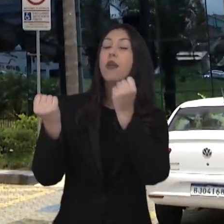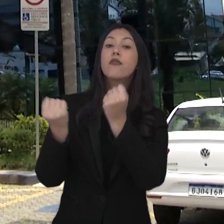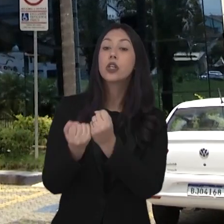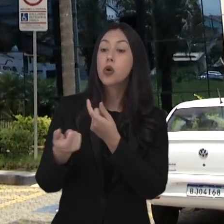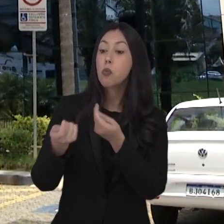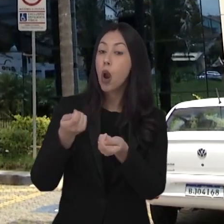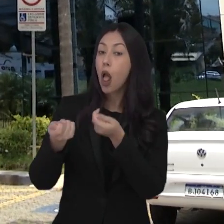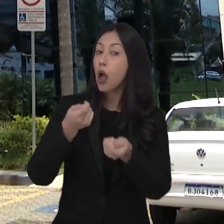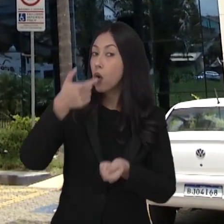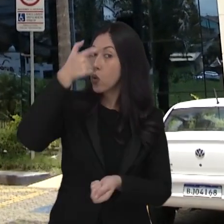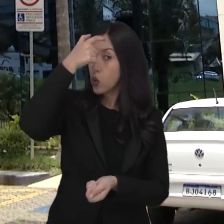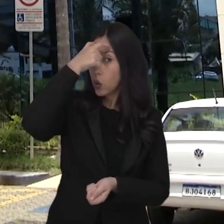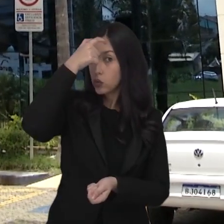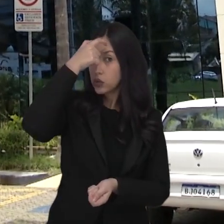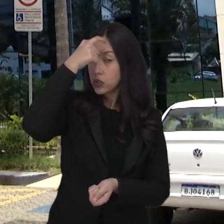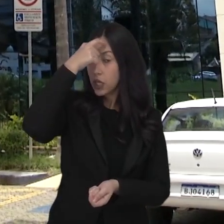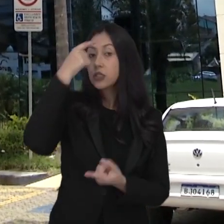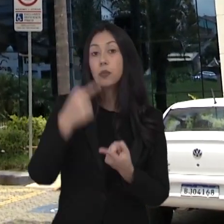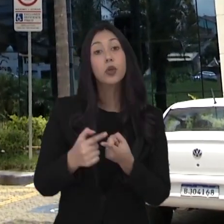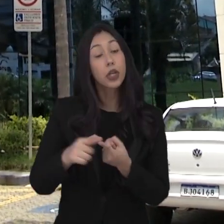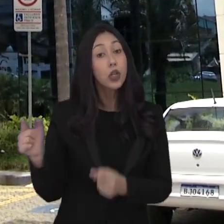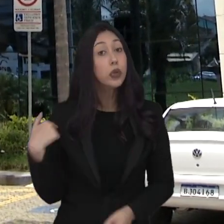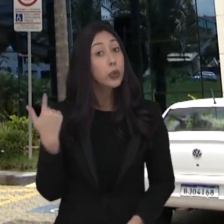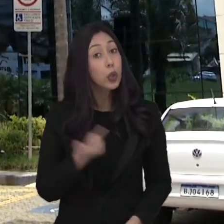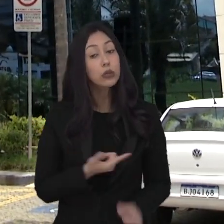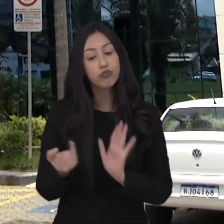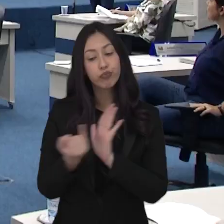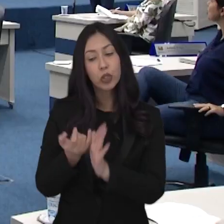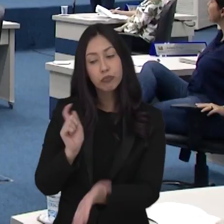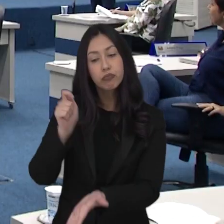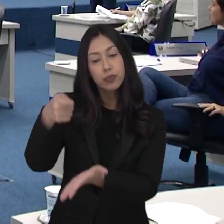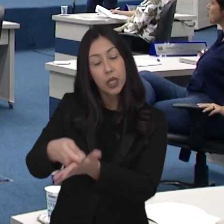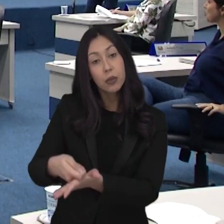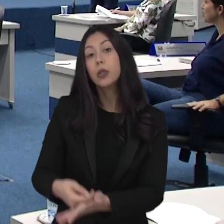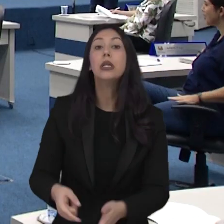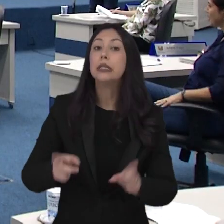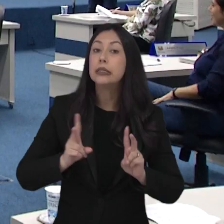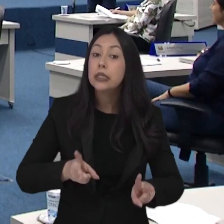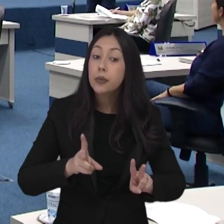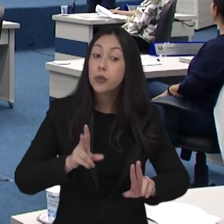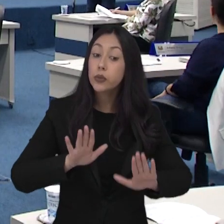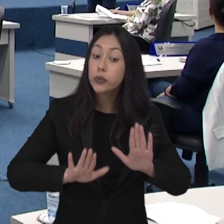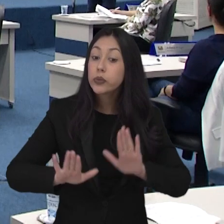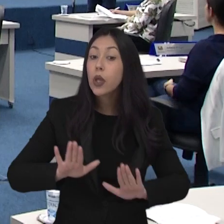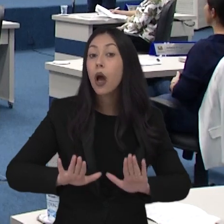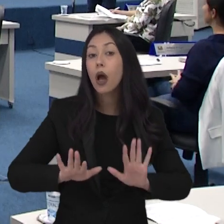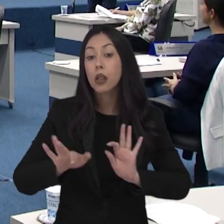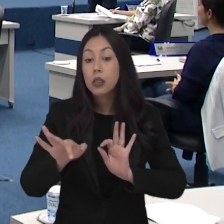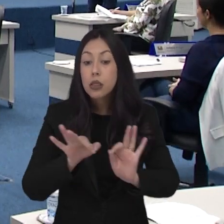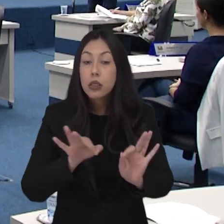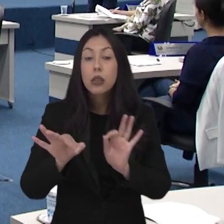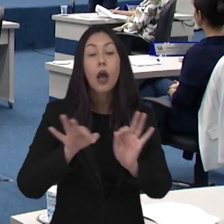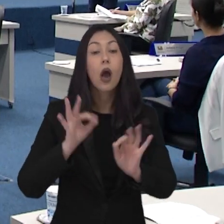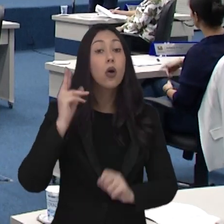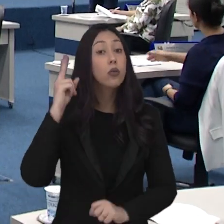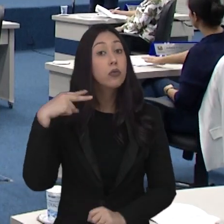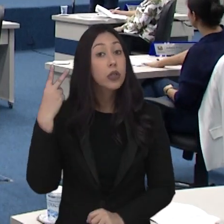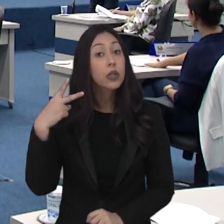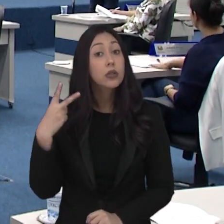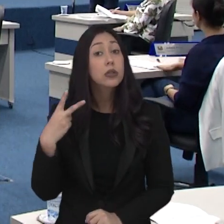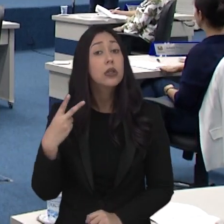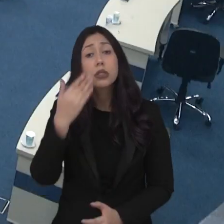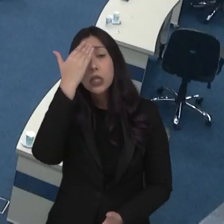das verbas municipais, que são frutos dos nossos impostos. Além do cuidado e planejamento financeiro, os